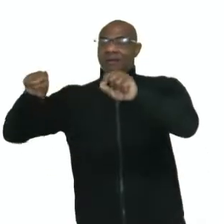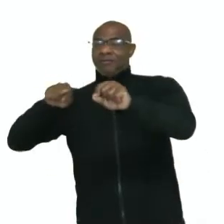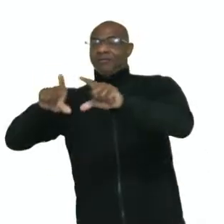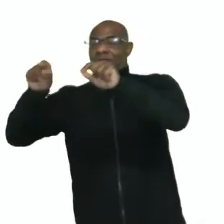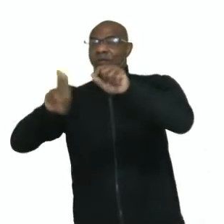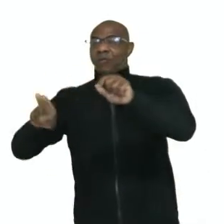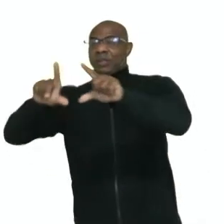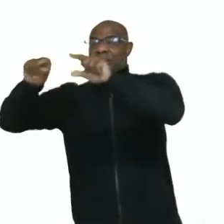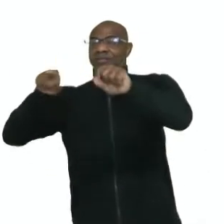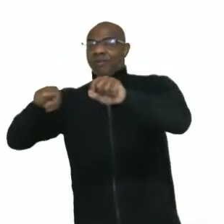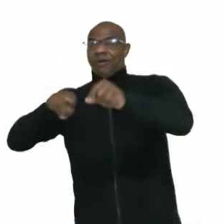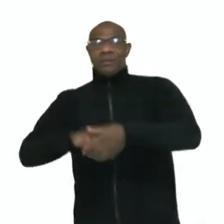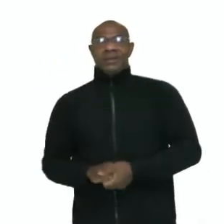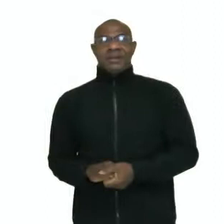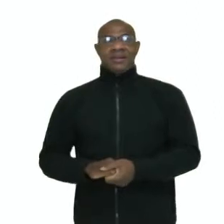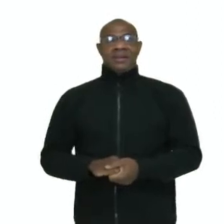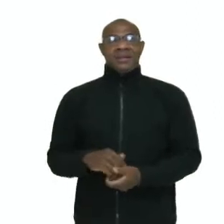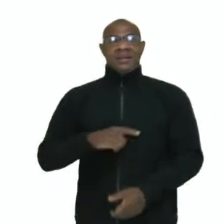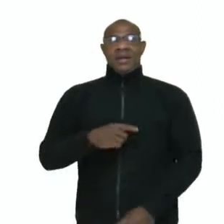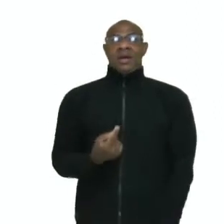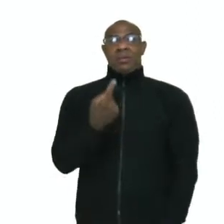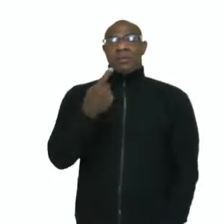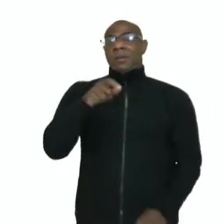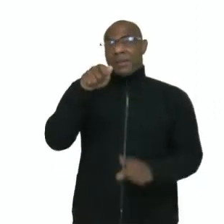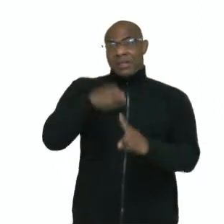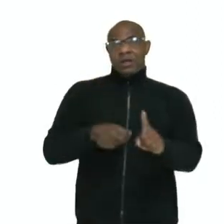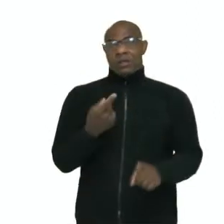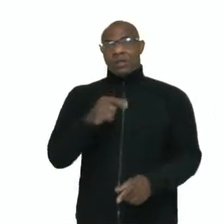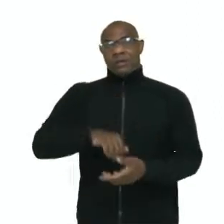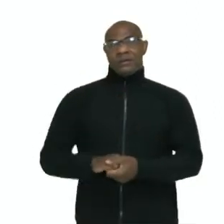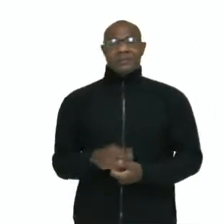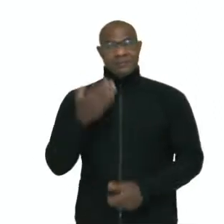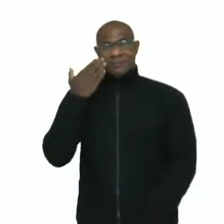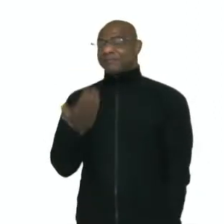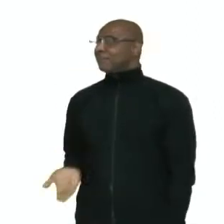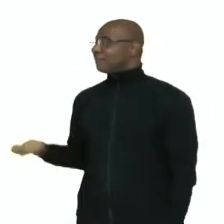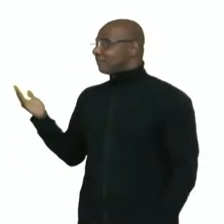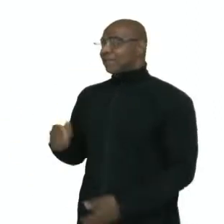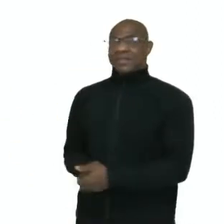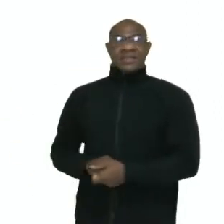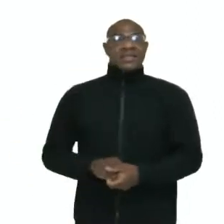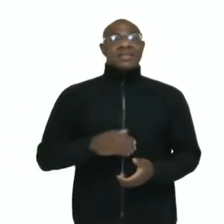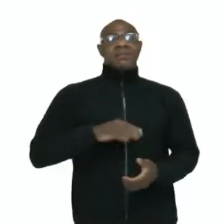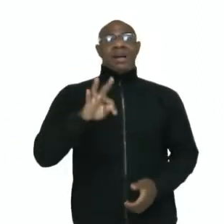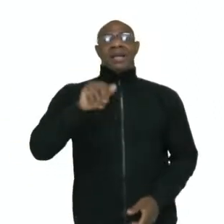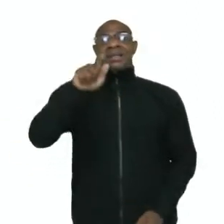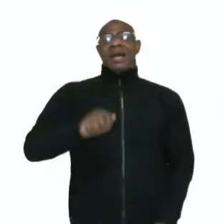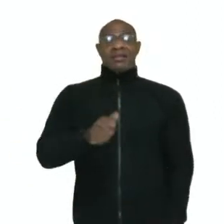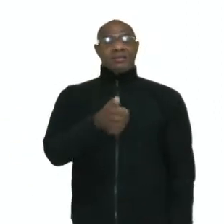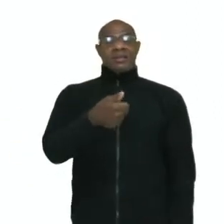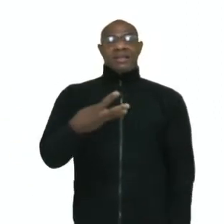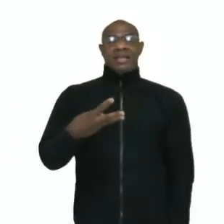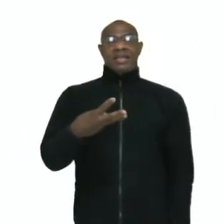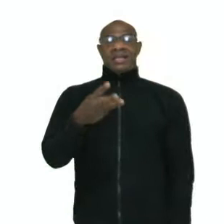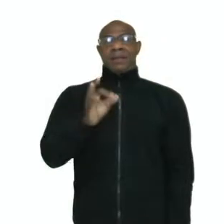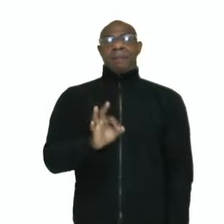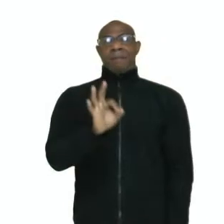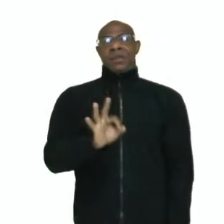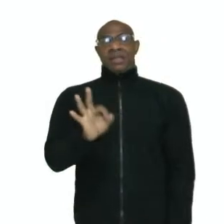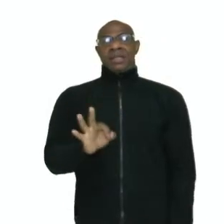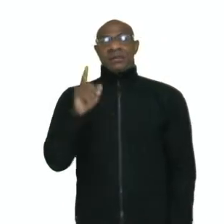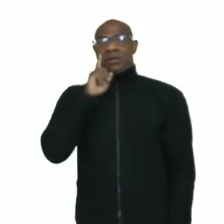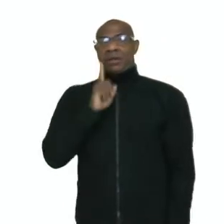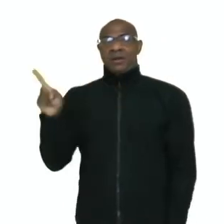13% ao mês, é um mês só. É sobre um capital, incidirá uma taxa de 13%. Acabou. Então, o tempo é um